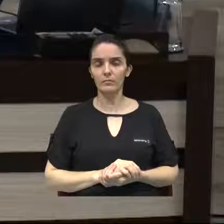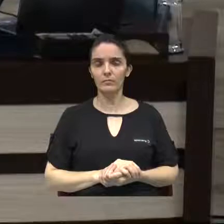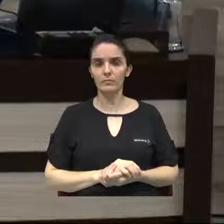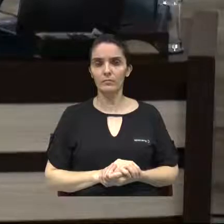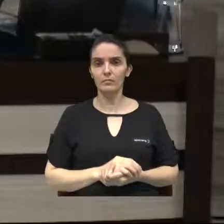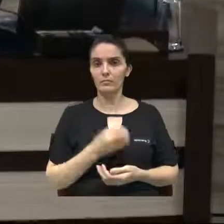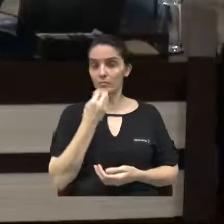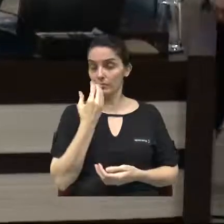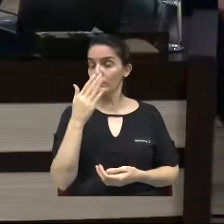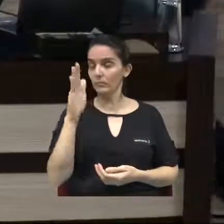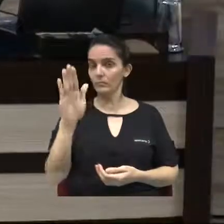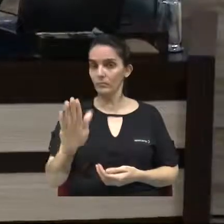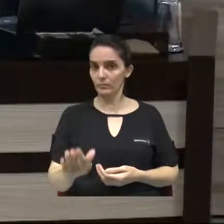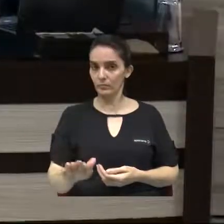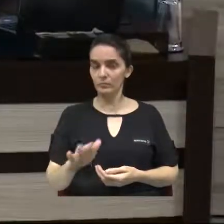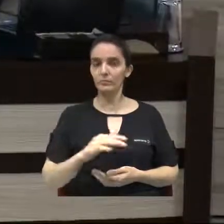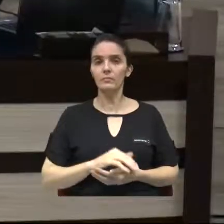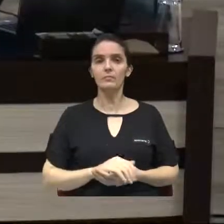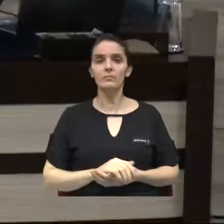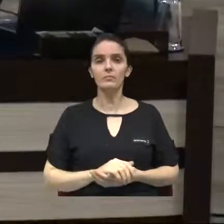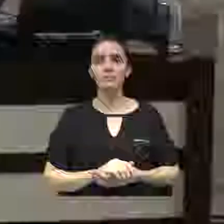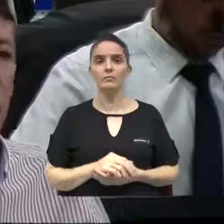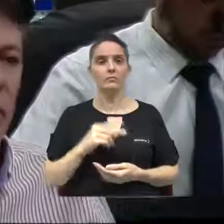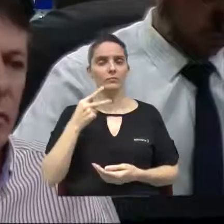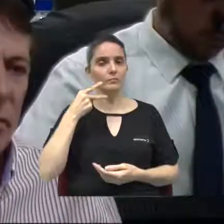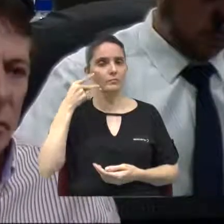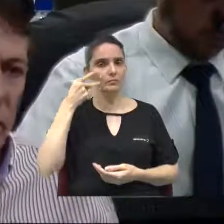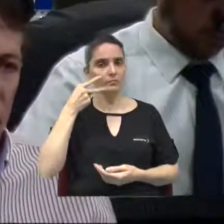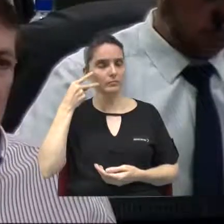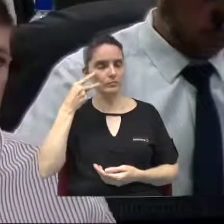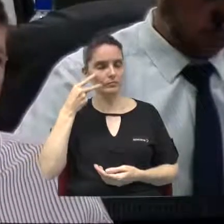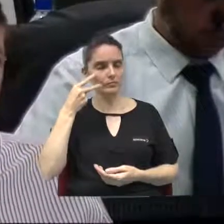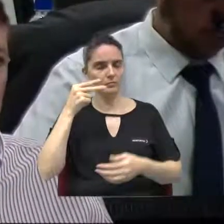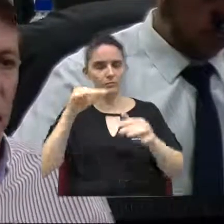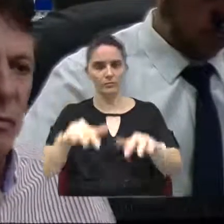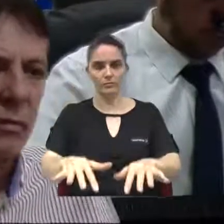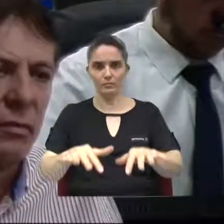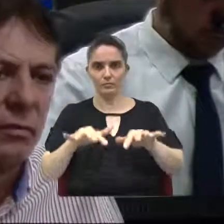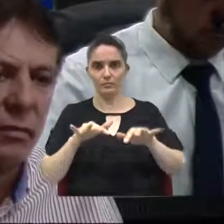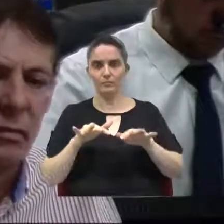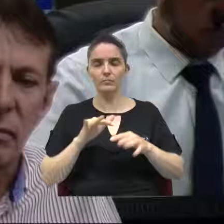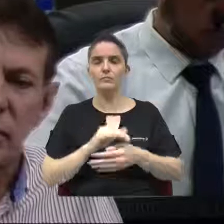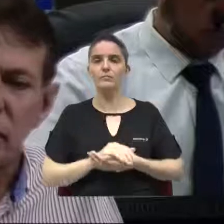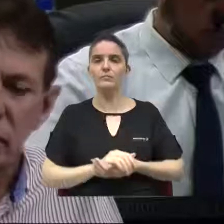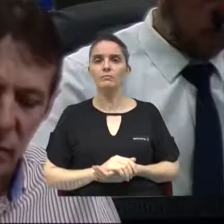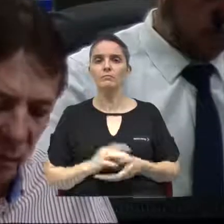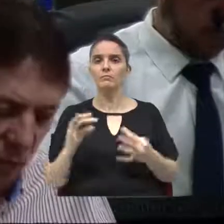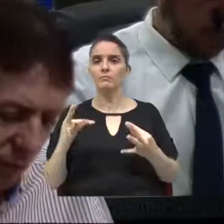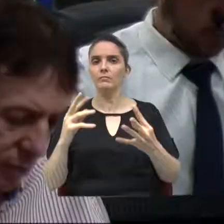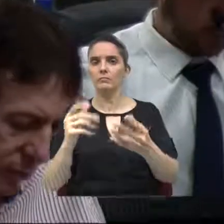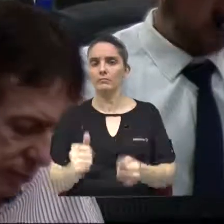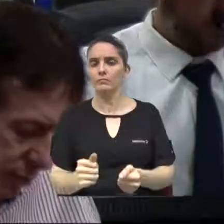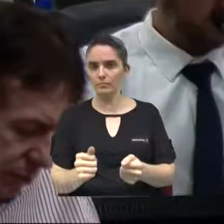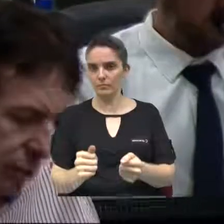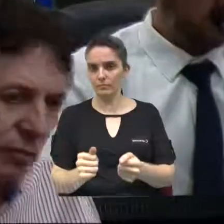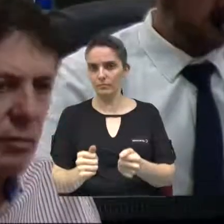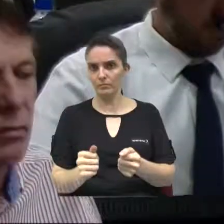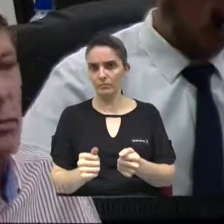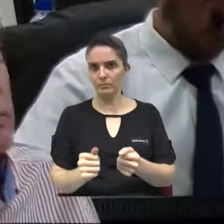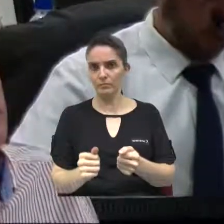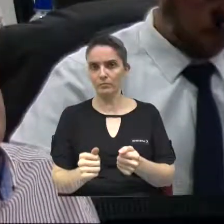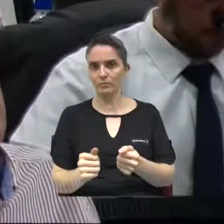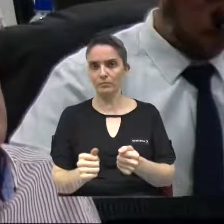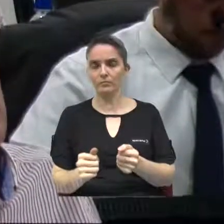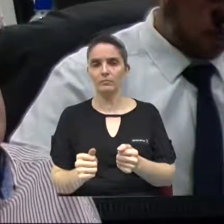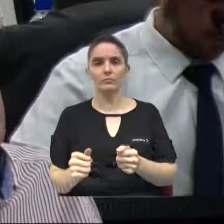Muito boa tarde, amigos vereadores, público presente e a todos que nos ouvem através